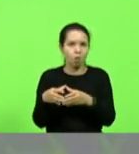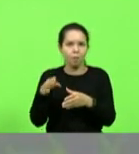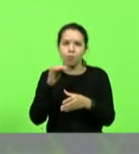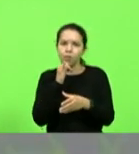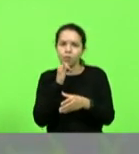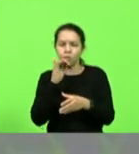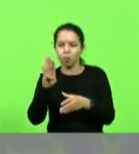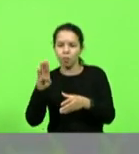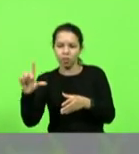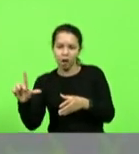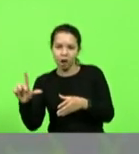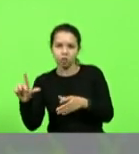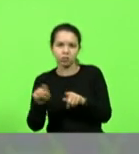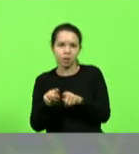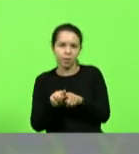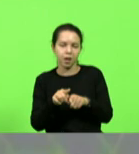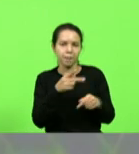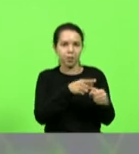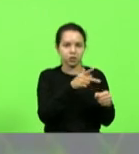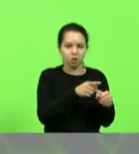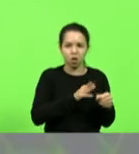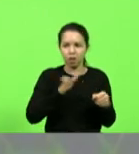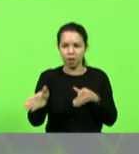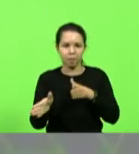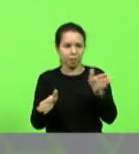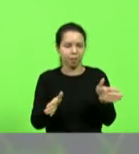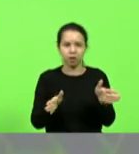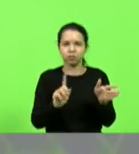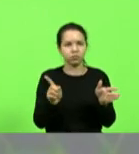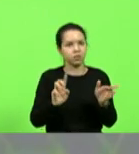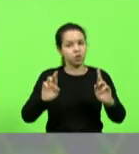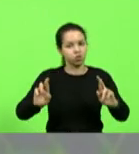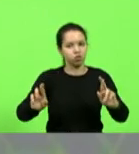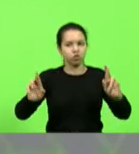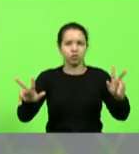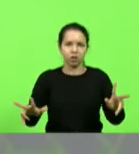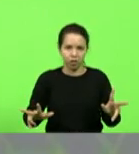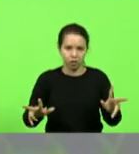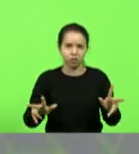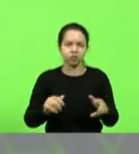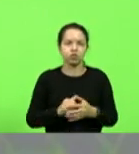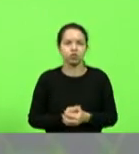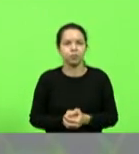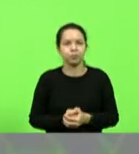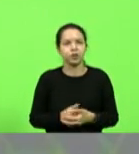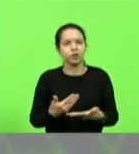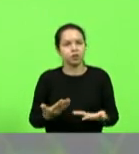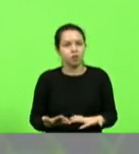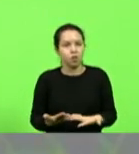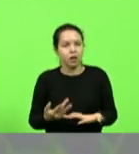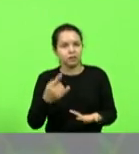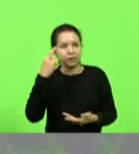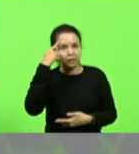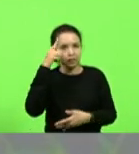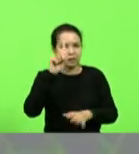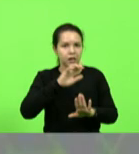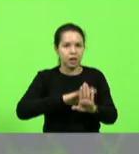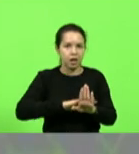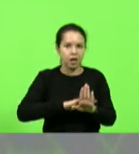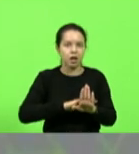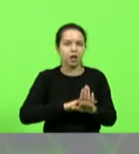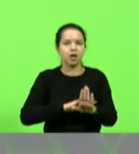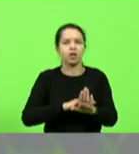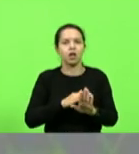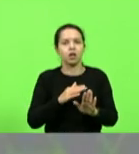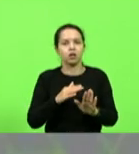mesma equipe para Palma Sola, né, são realidades completamente diferentes, né. Essa ideia do diagnóstico socioterritorial, acho